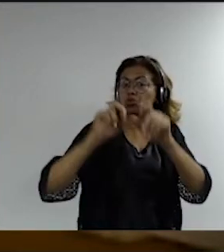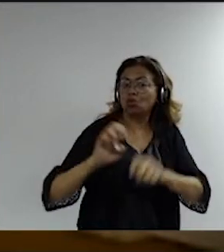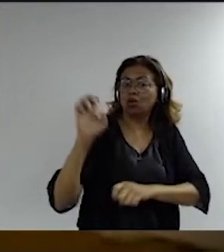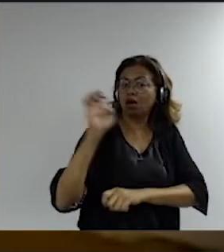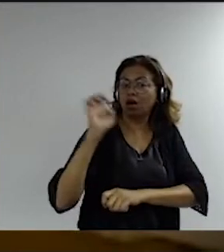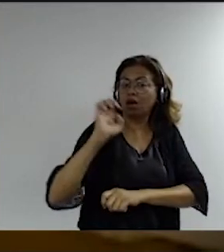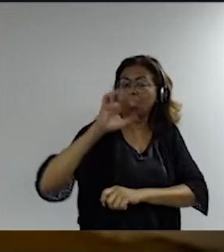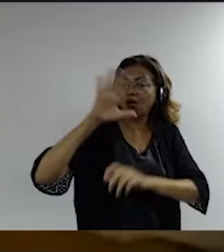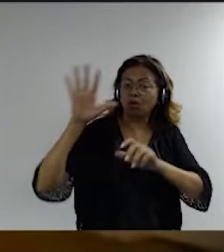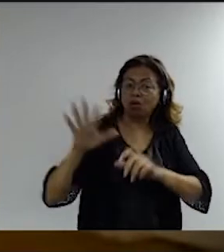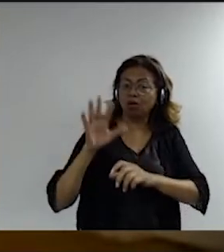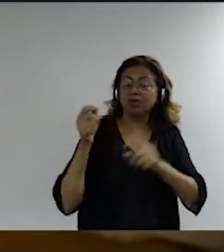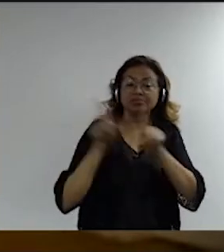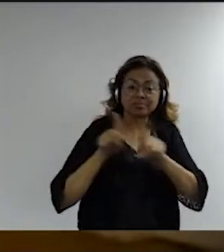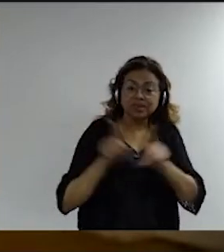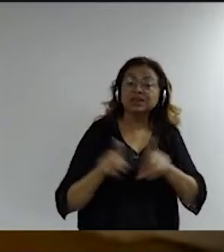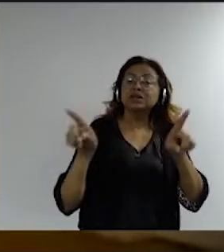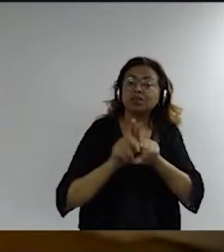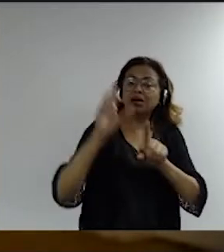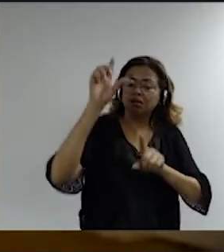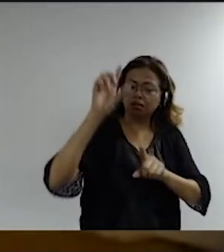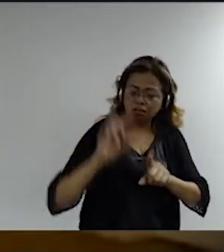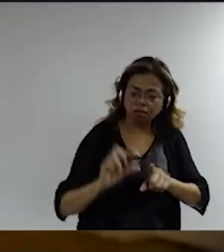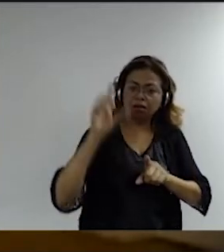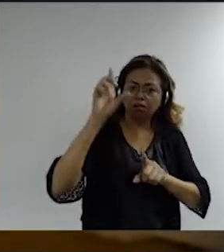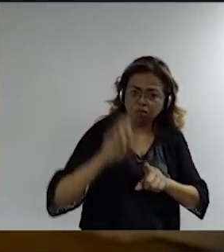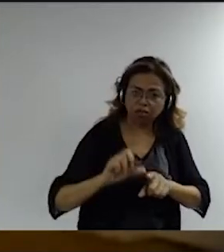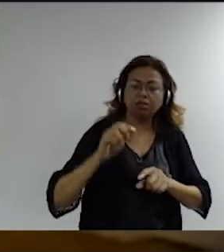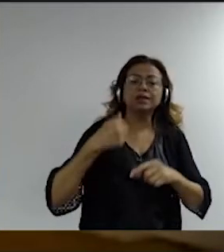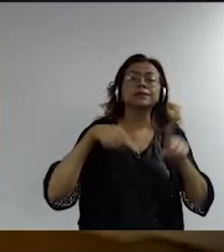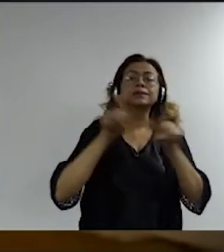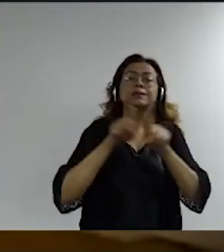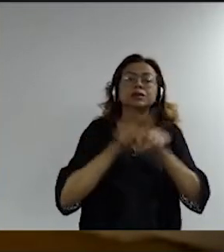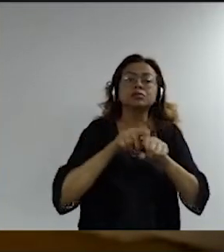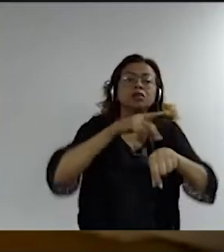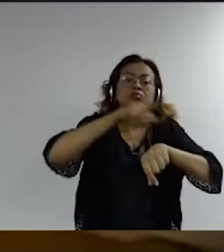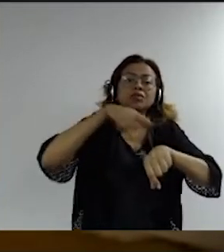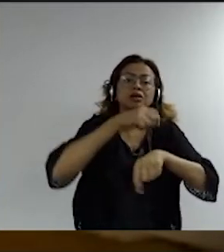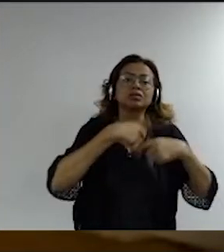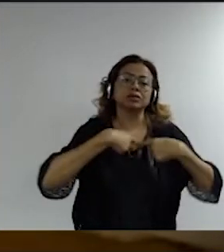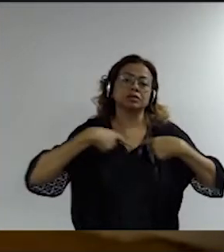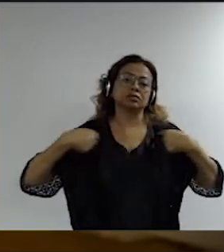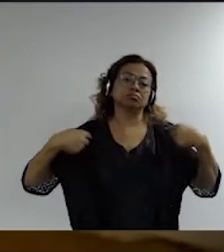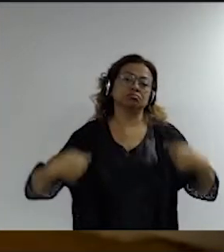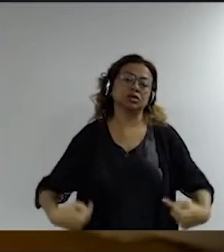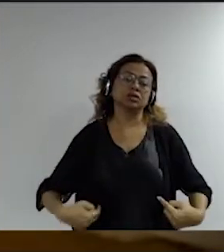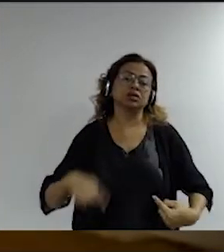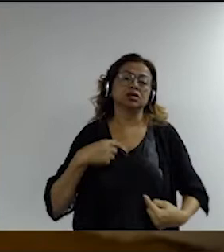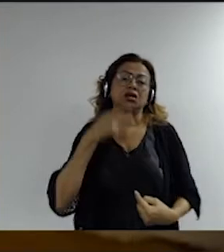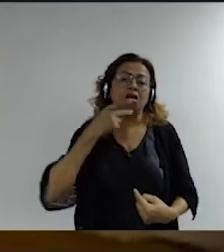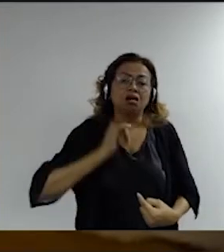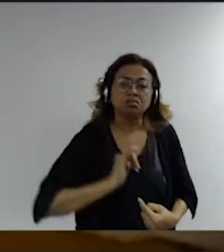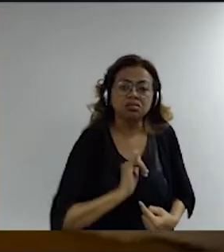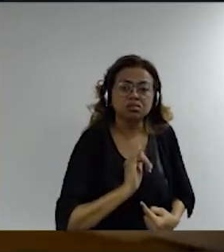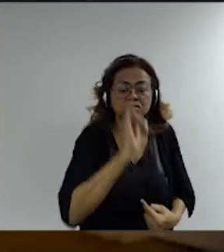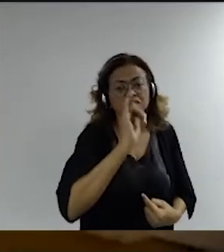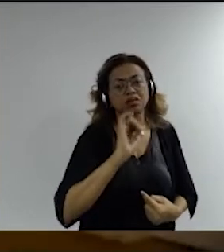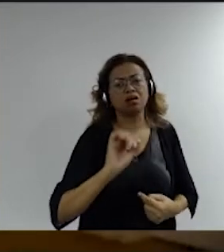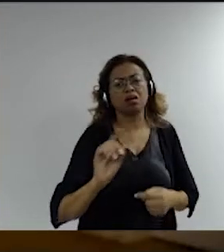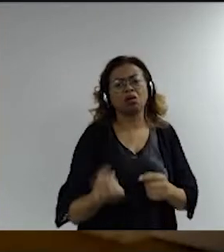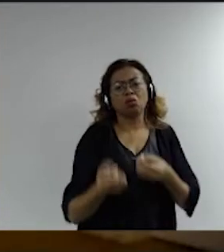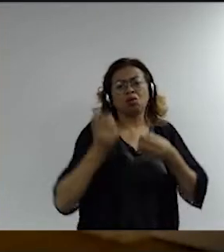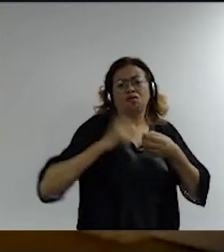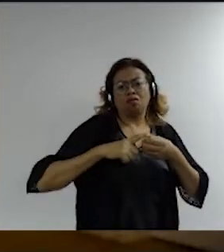em recessão. A China anuncia um tímido ainda recuperação. E tudo